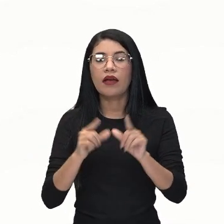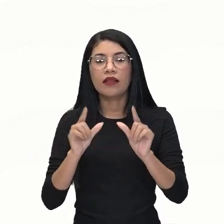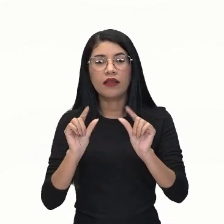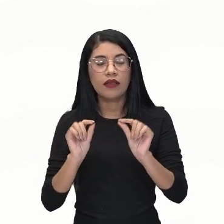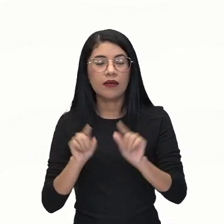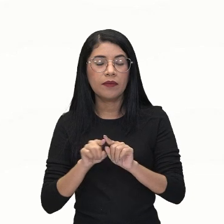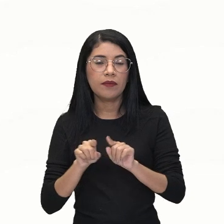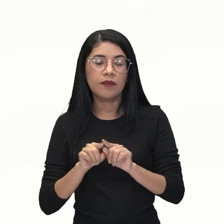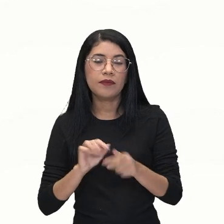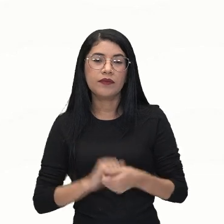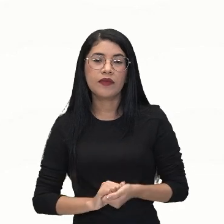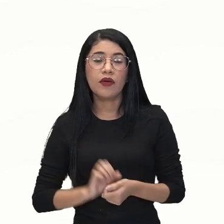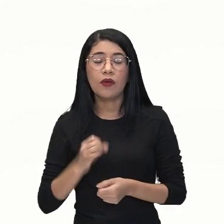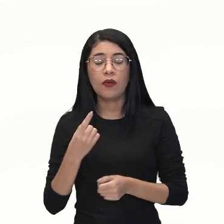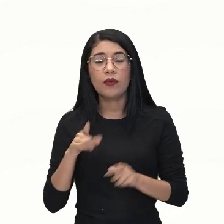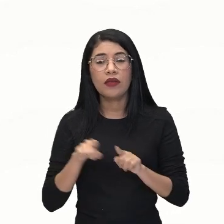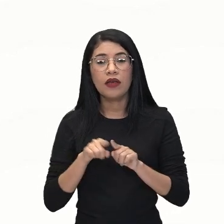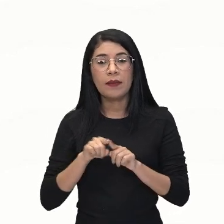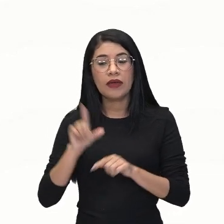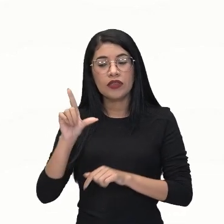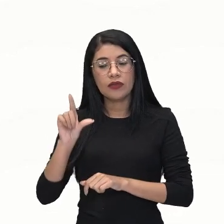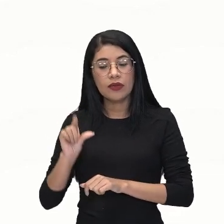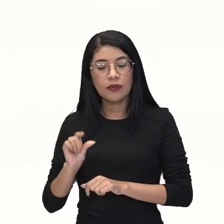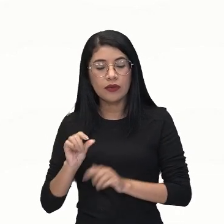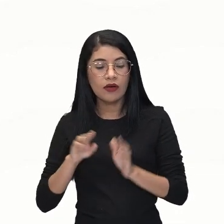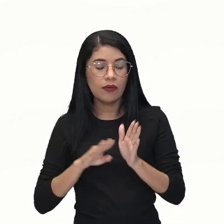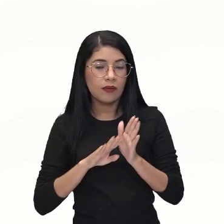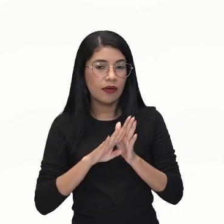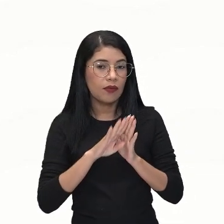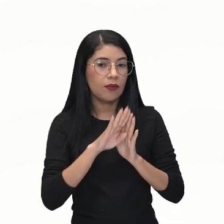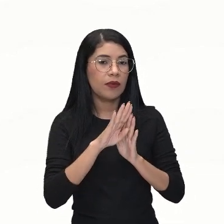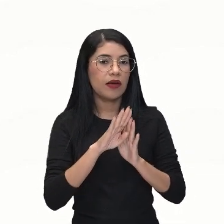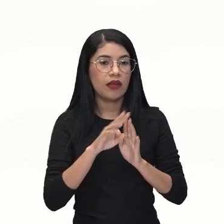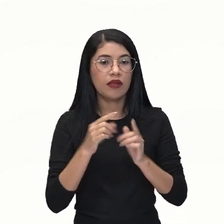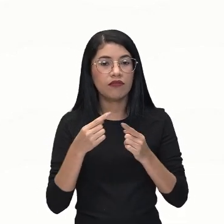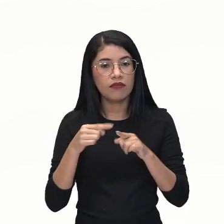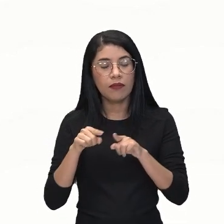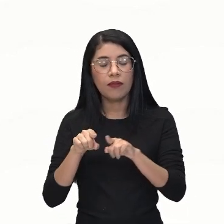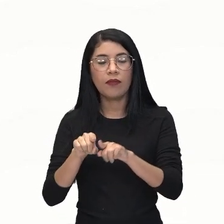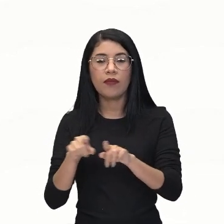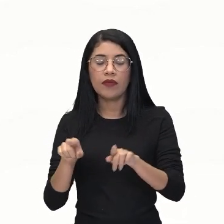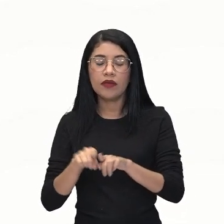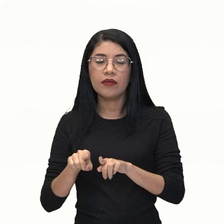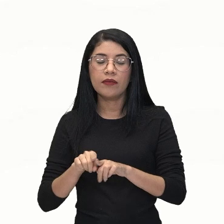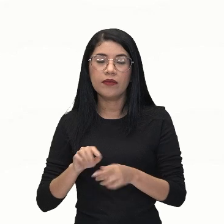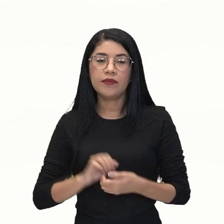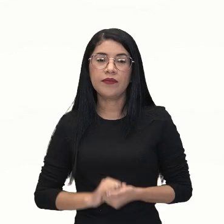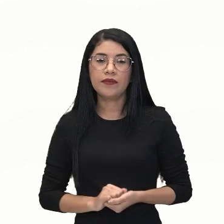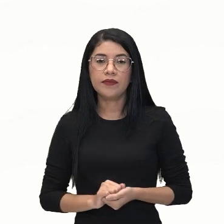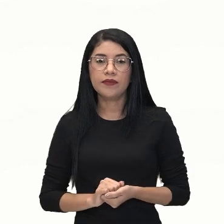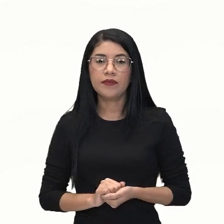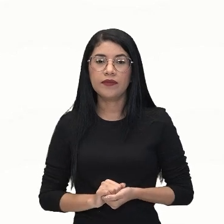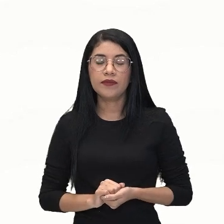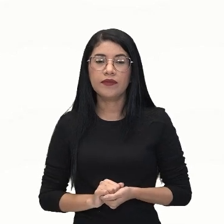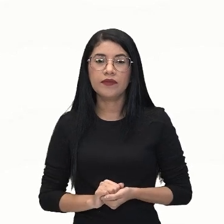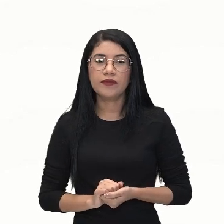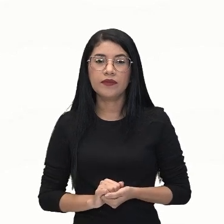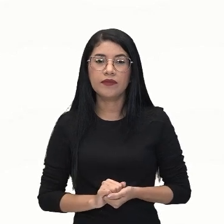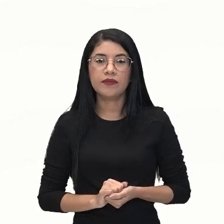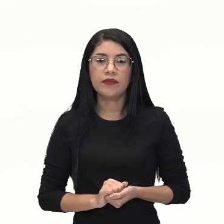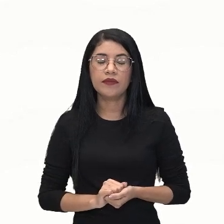quando uma diminui, a outra aumenta na mesma proporção. Ok?